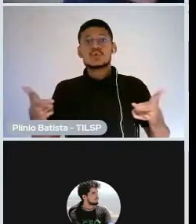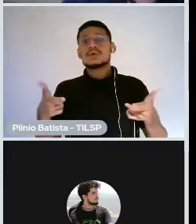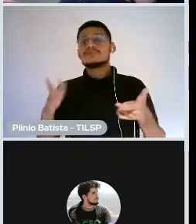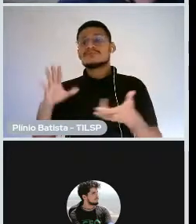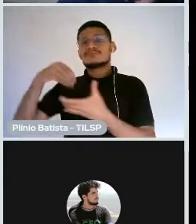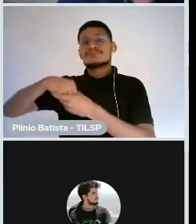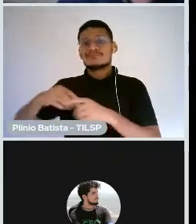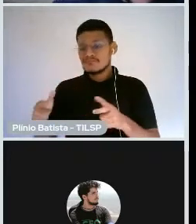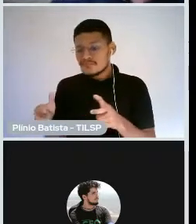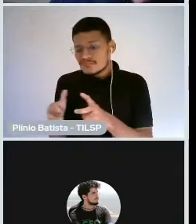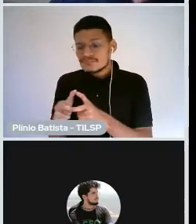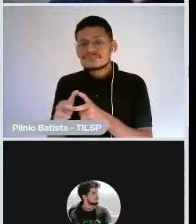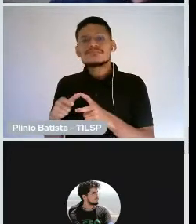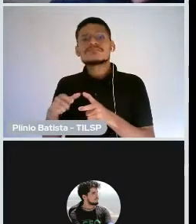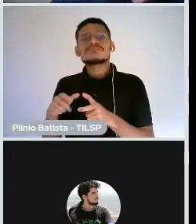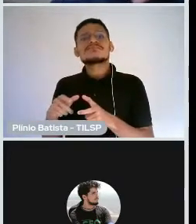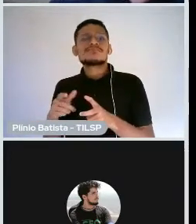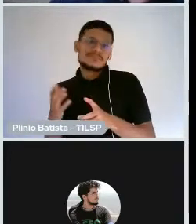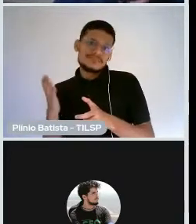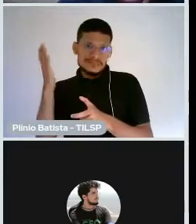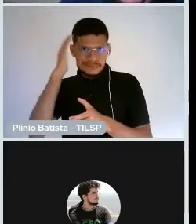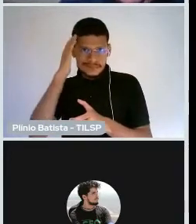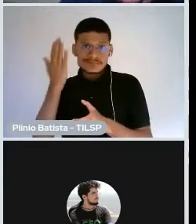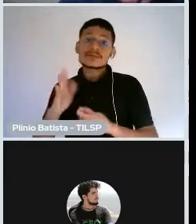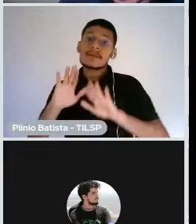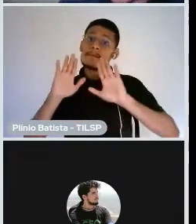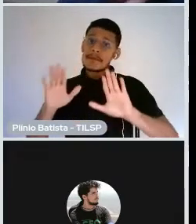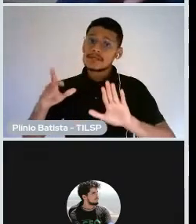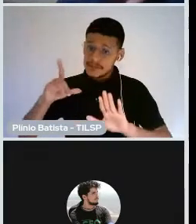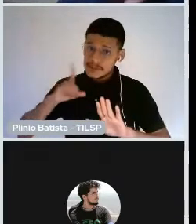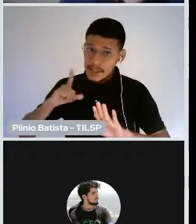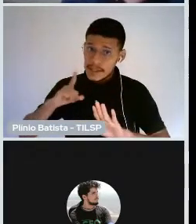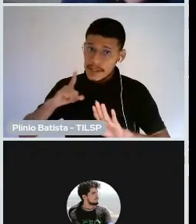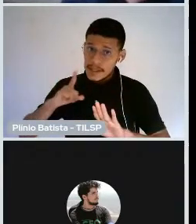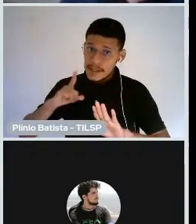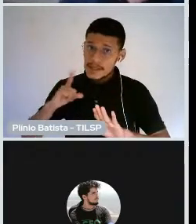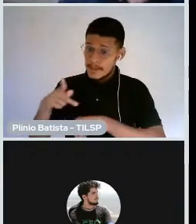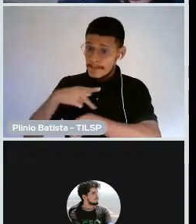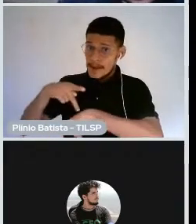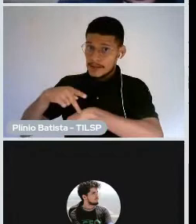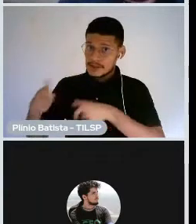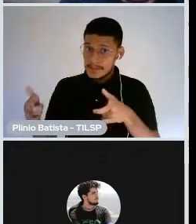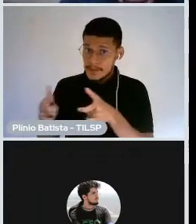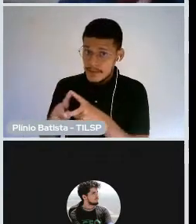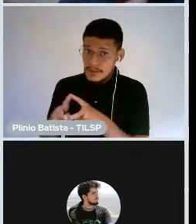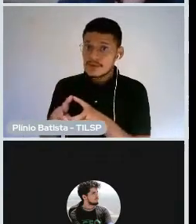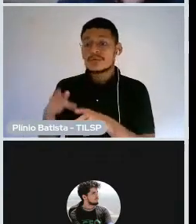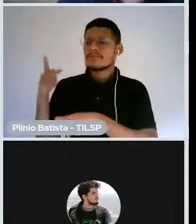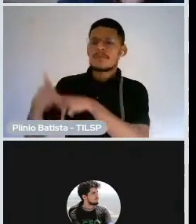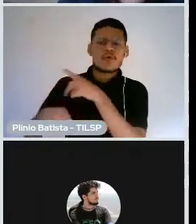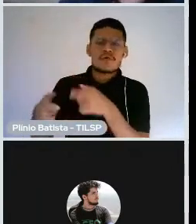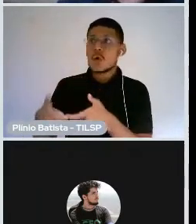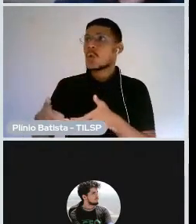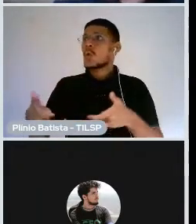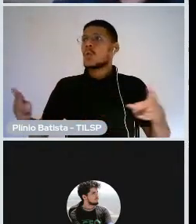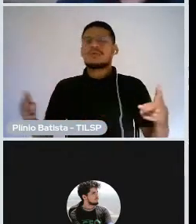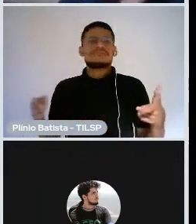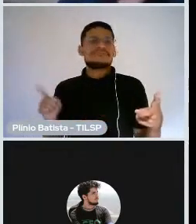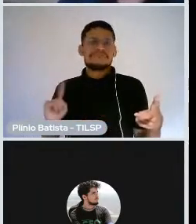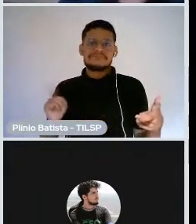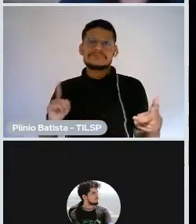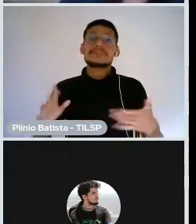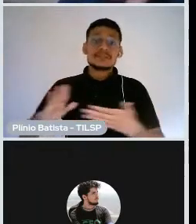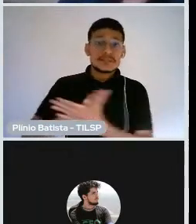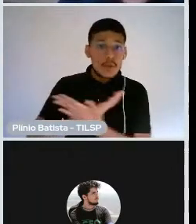isso se deve ao fato de ser países muito pequenos, tá? A população não são tão grande assim. Muitos dos estados que a